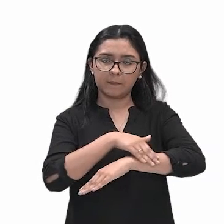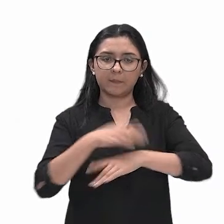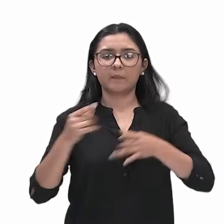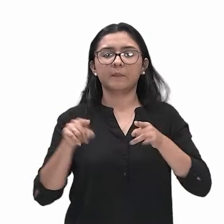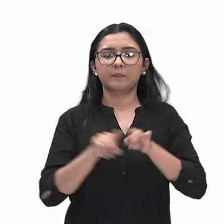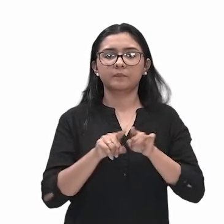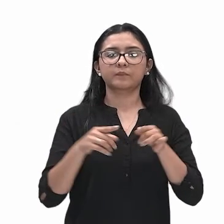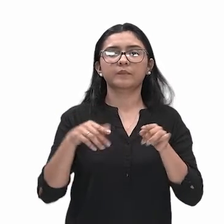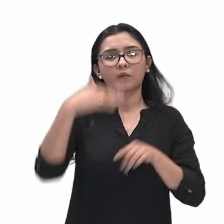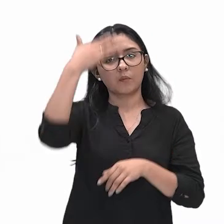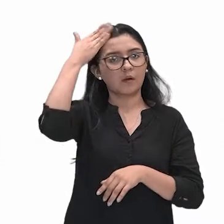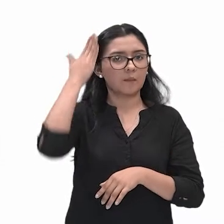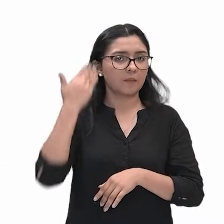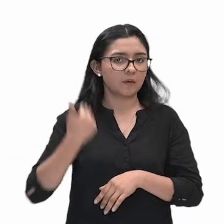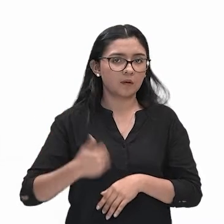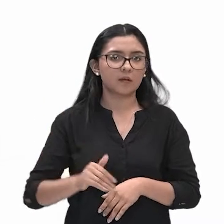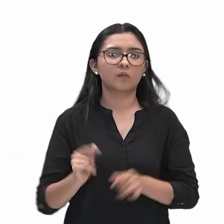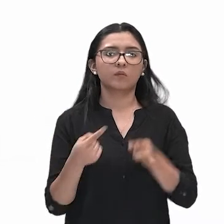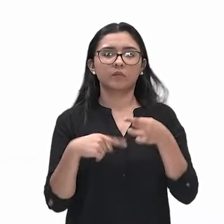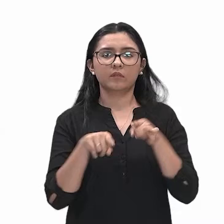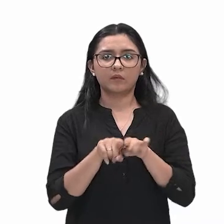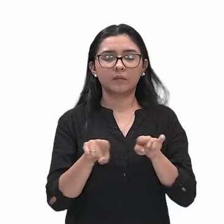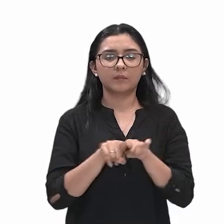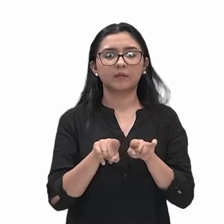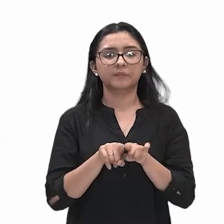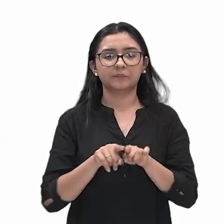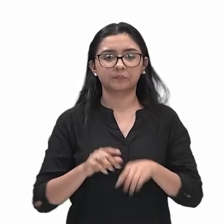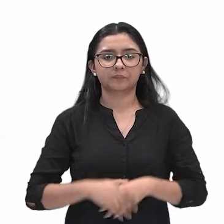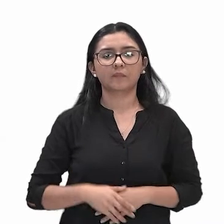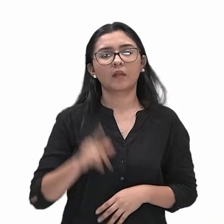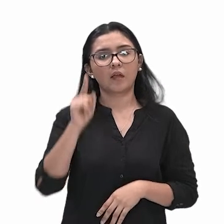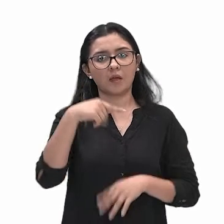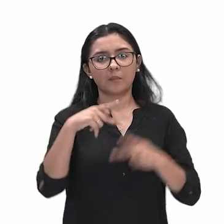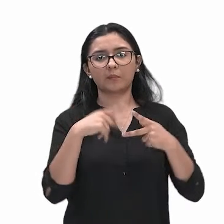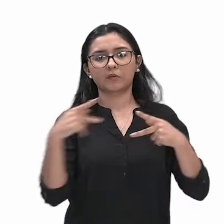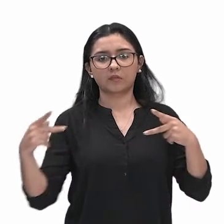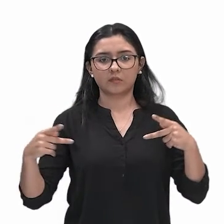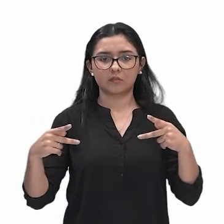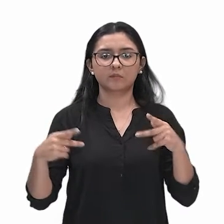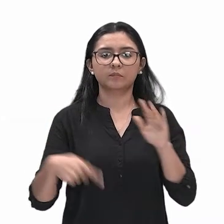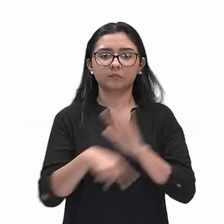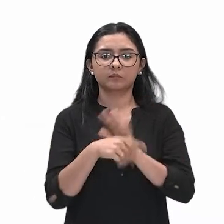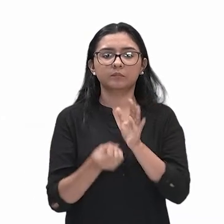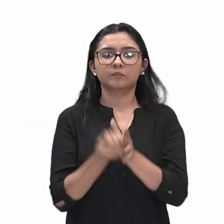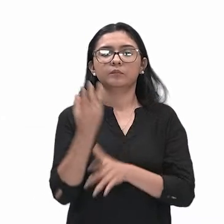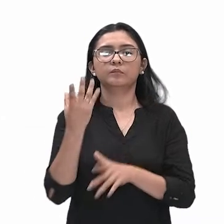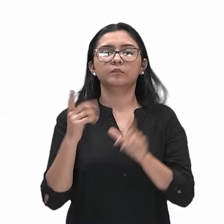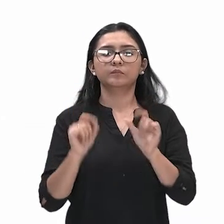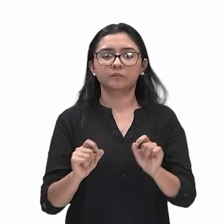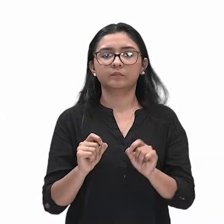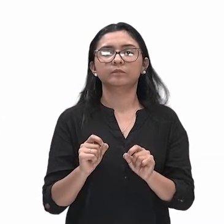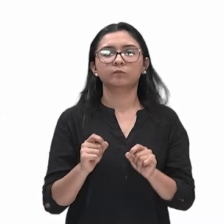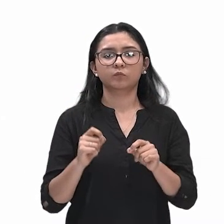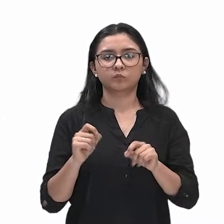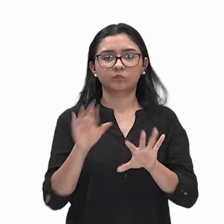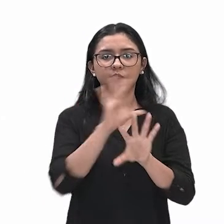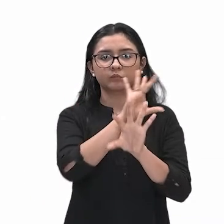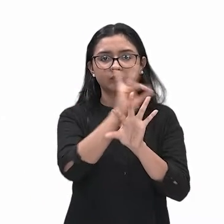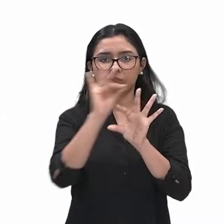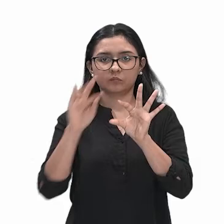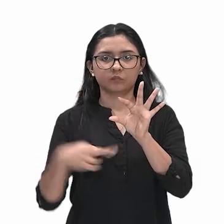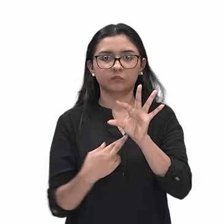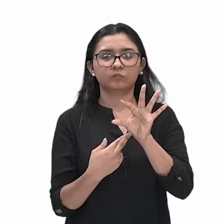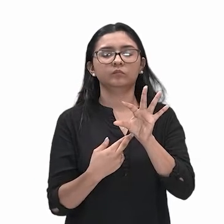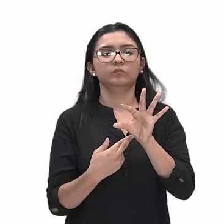pelos nossos cabelos também, tá? Então, é uma proteína formada ali a partir de aminoácidos, uma